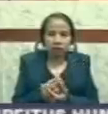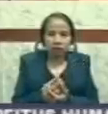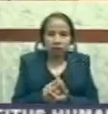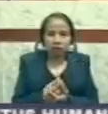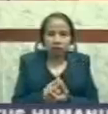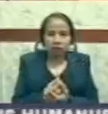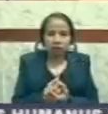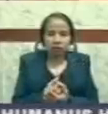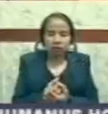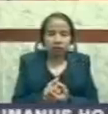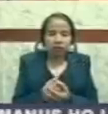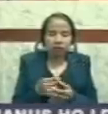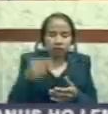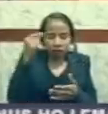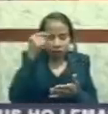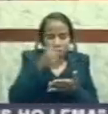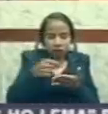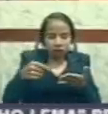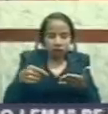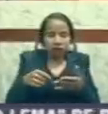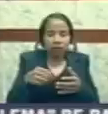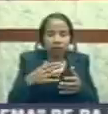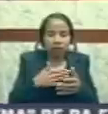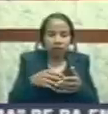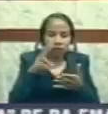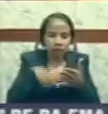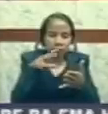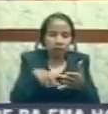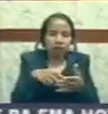Senhora secretária mesa, a favor, a leitura da tabela 4.